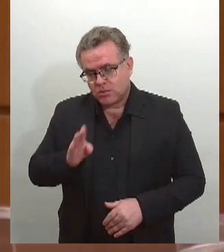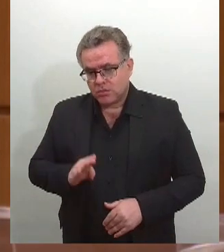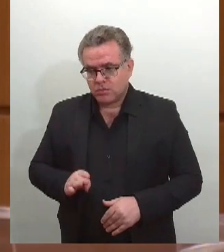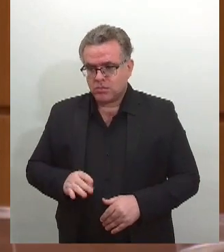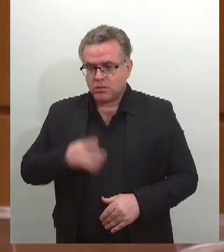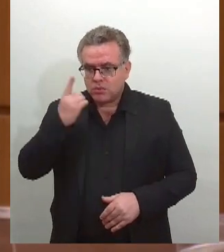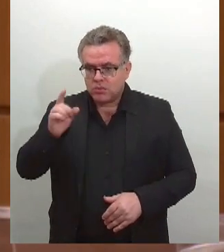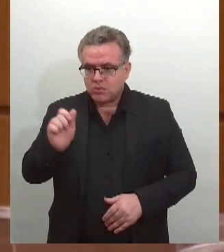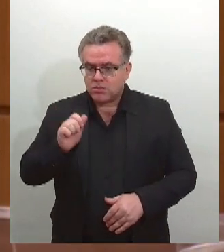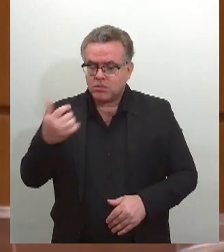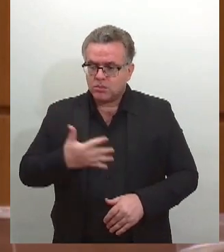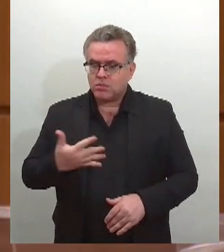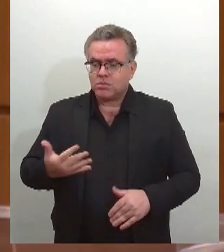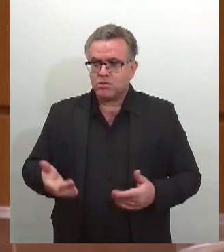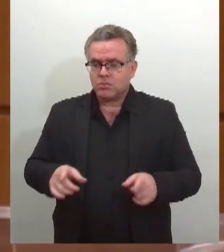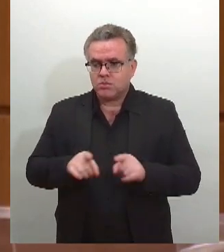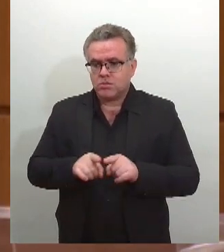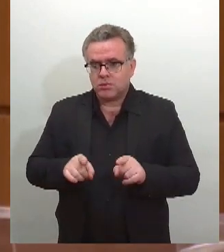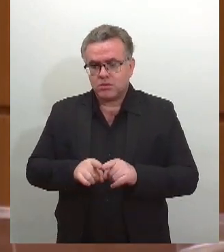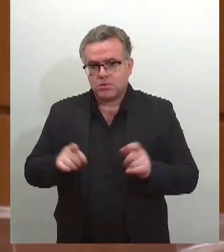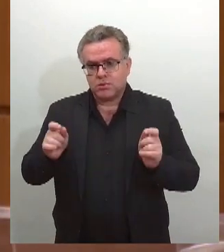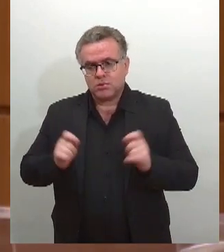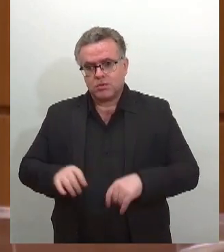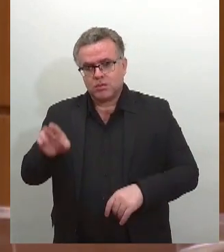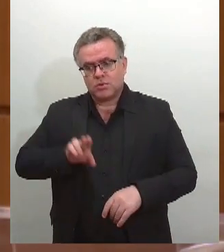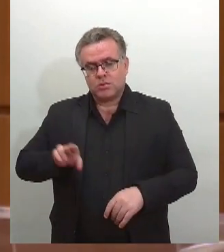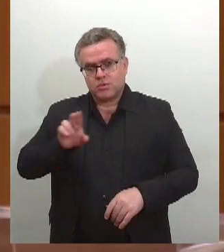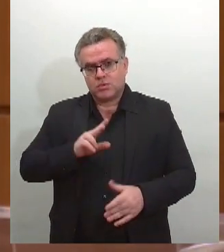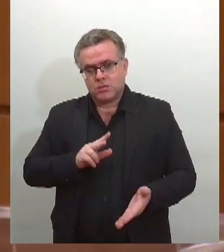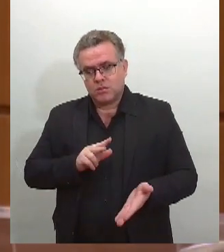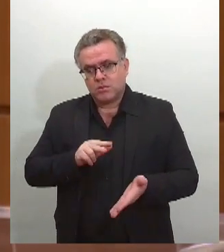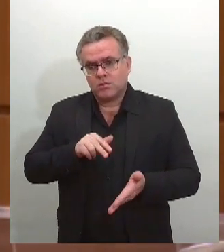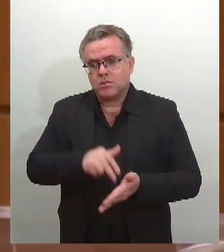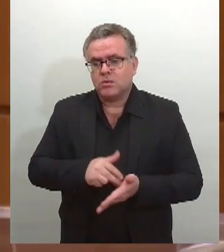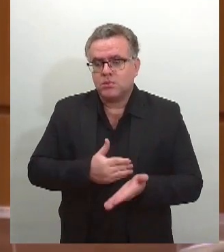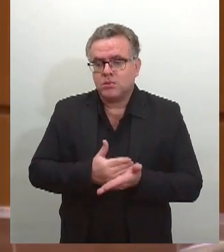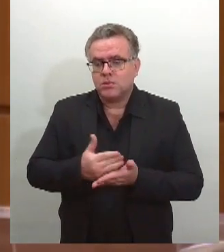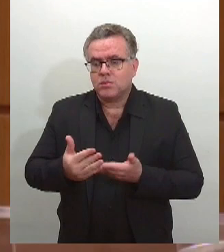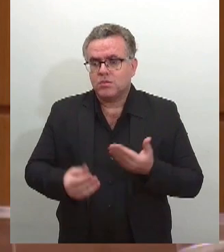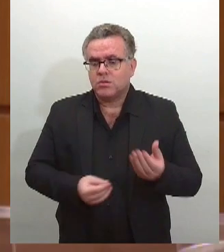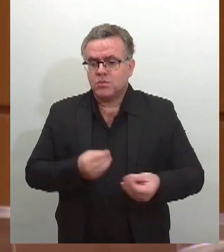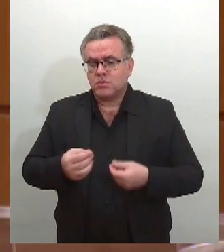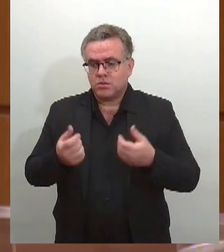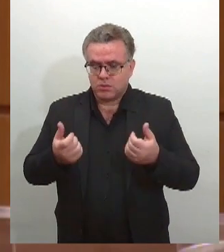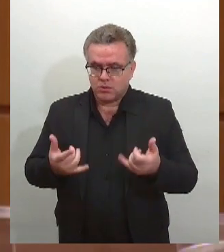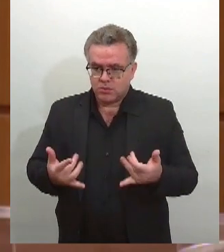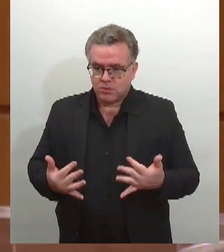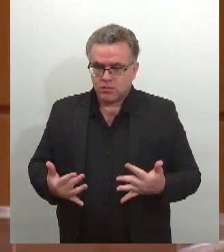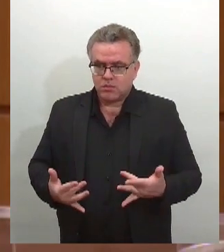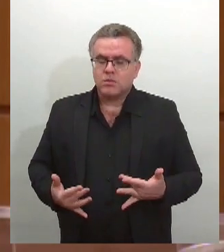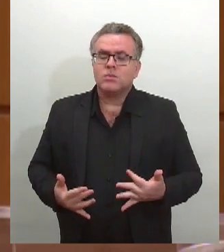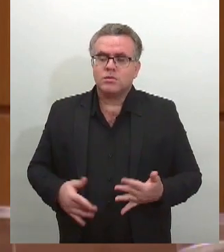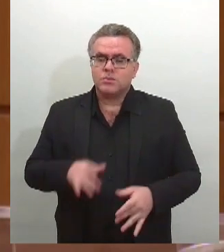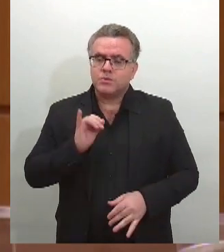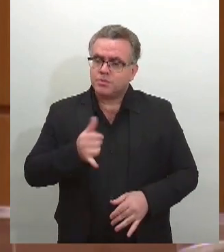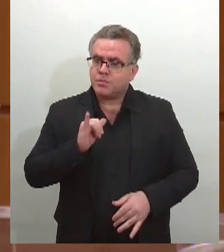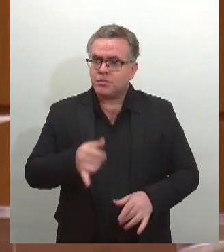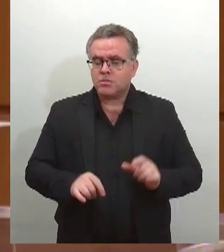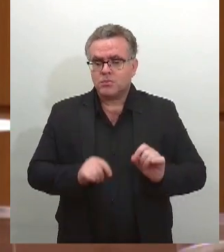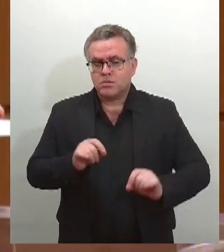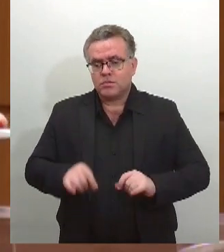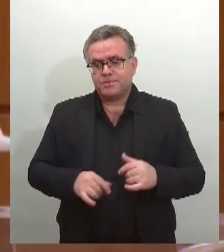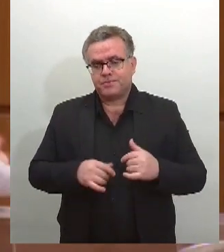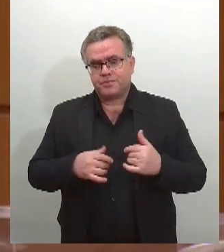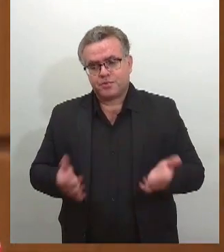PSOL também utilizou o espaço e iniciou seu pronunciamento falando sobre a degradação ambiental que atinge